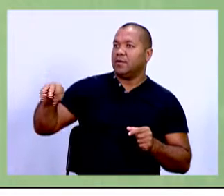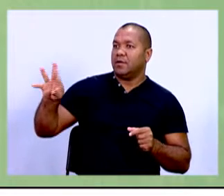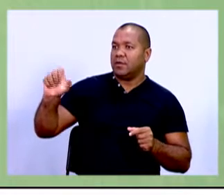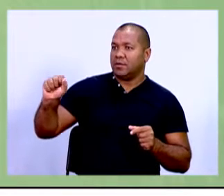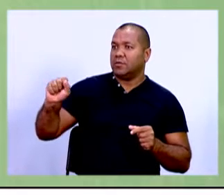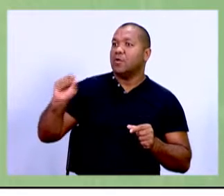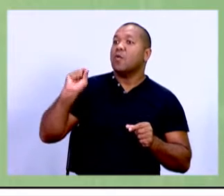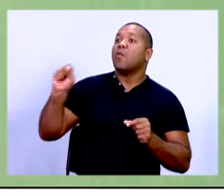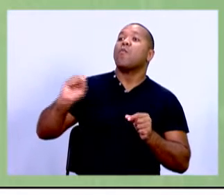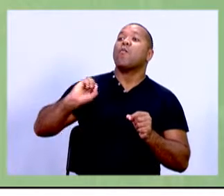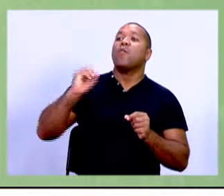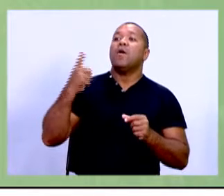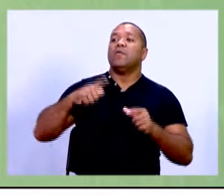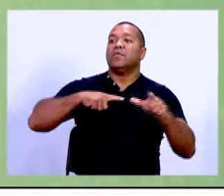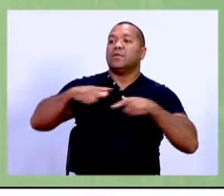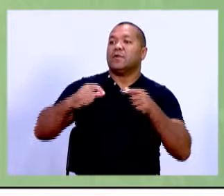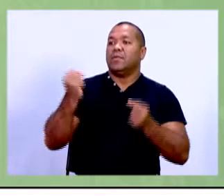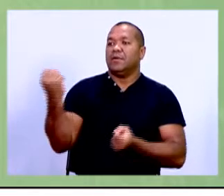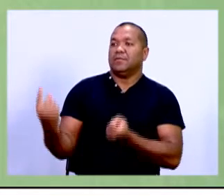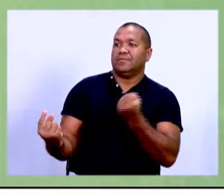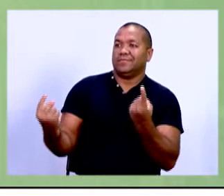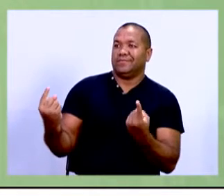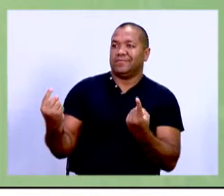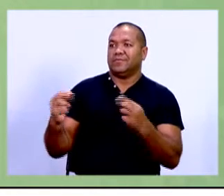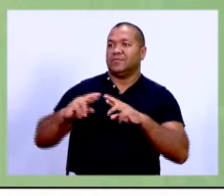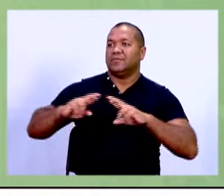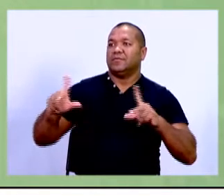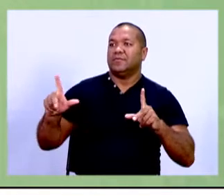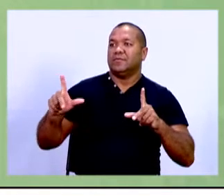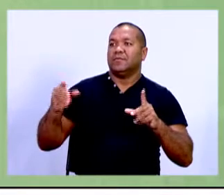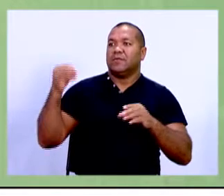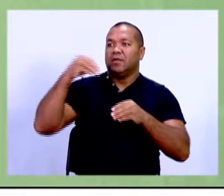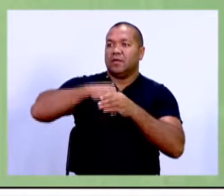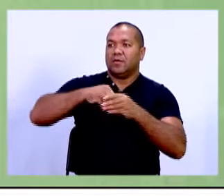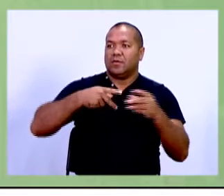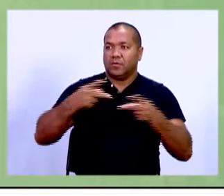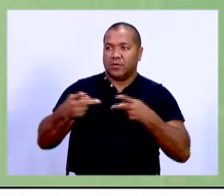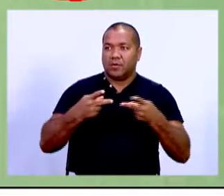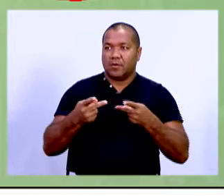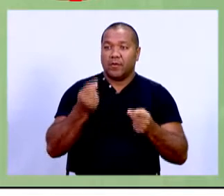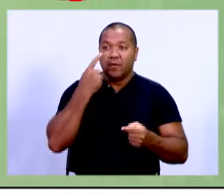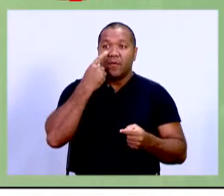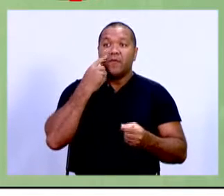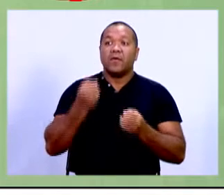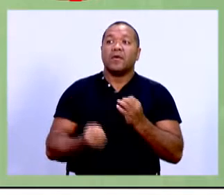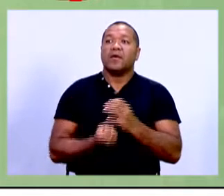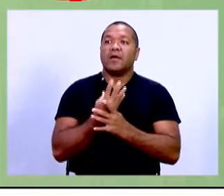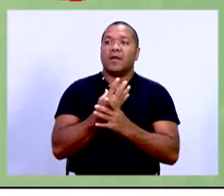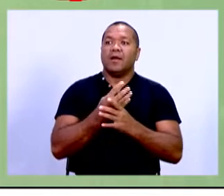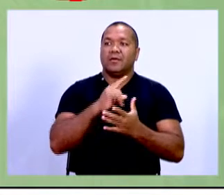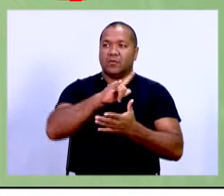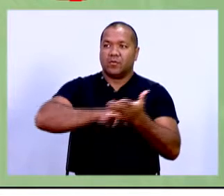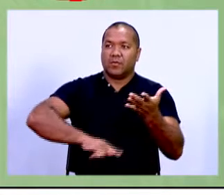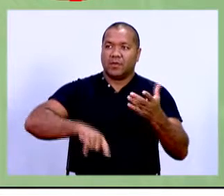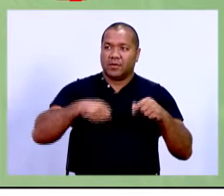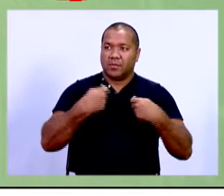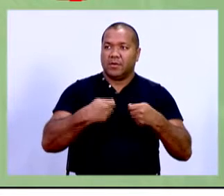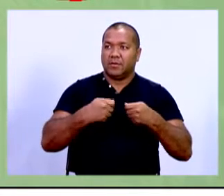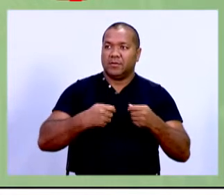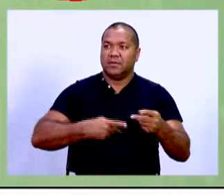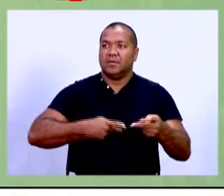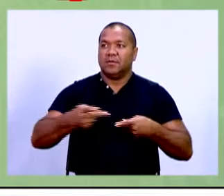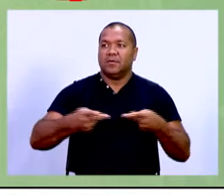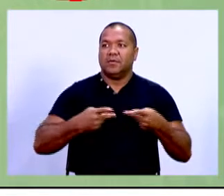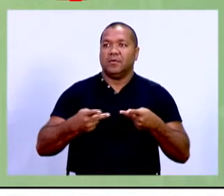a função de outro dentro de um projeto. Vamos elaborar a documentação necessária também de um projeto,